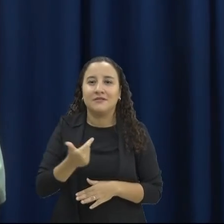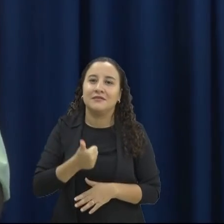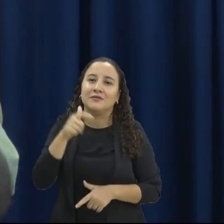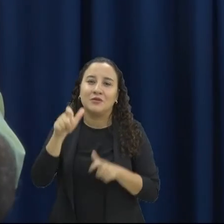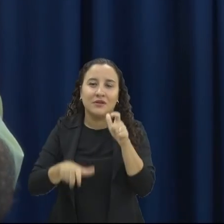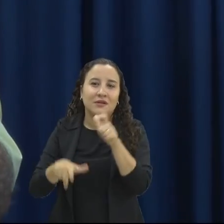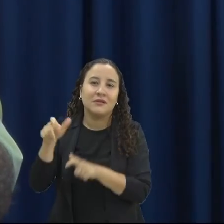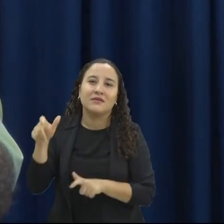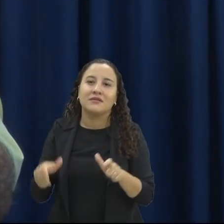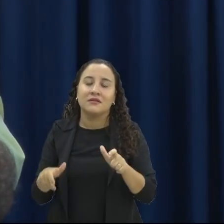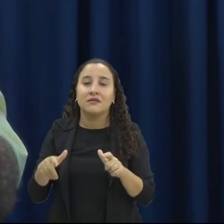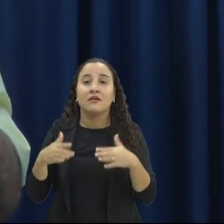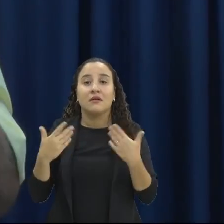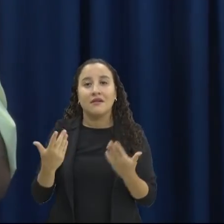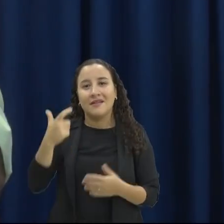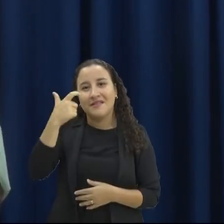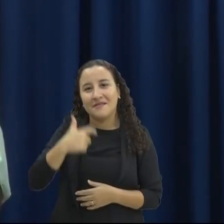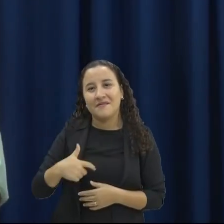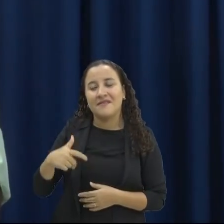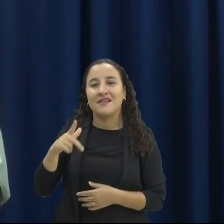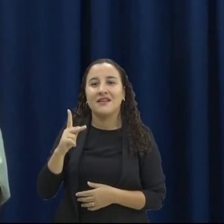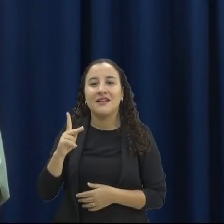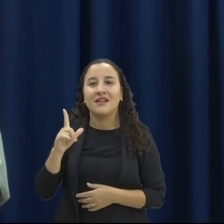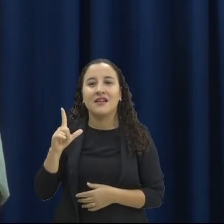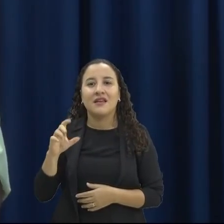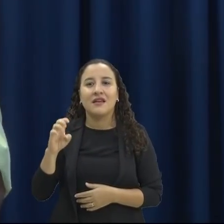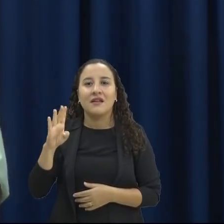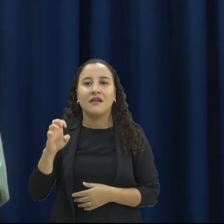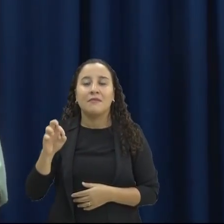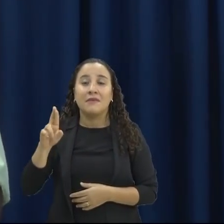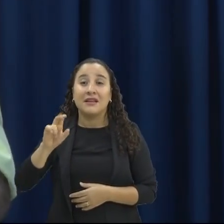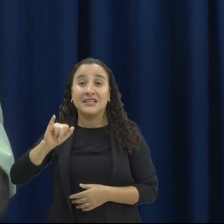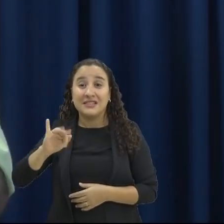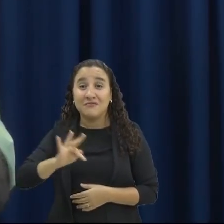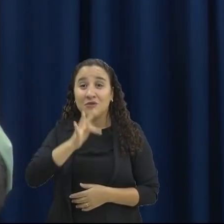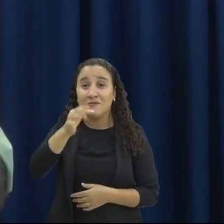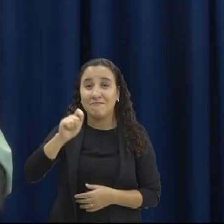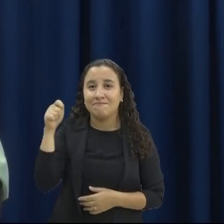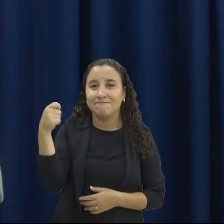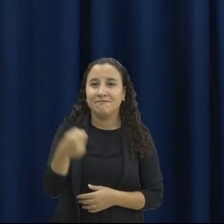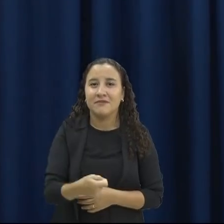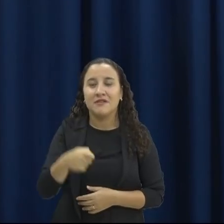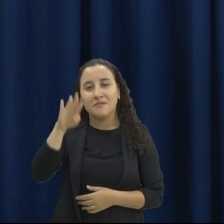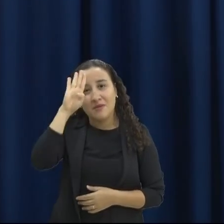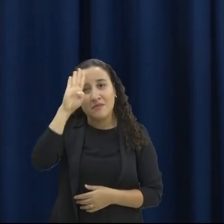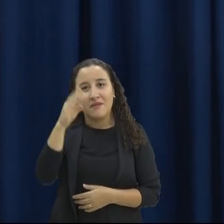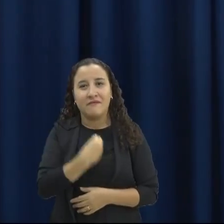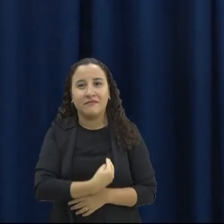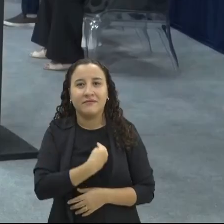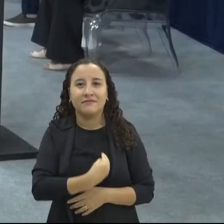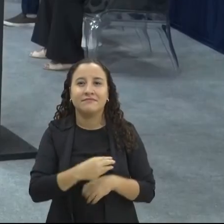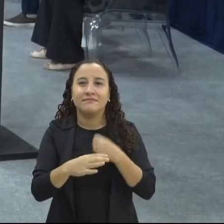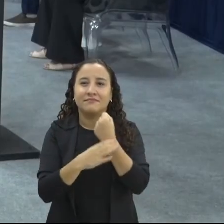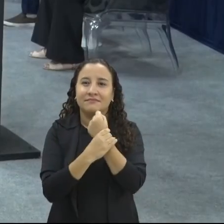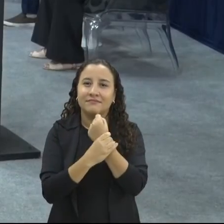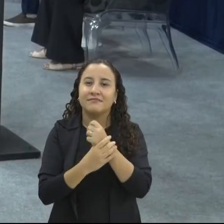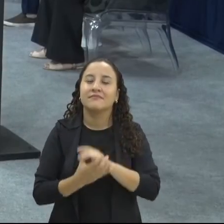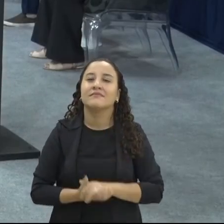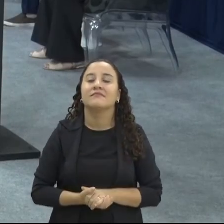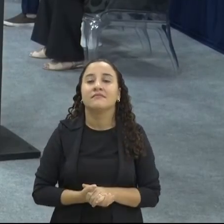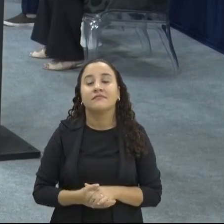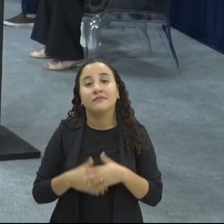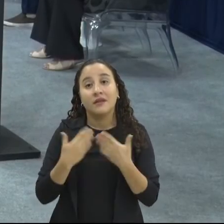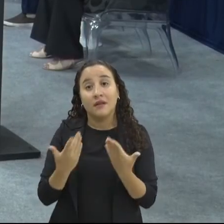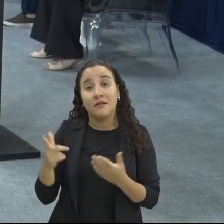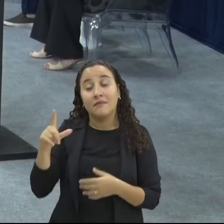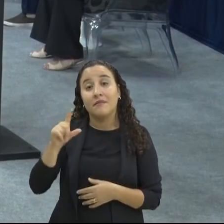tem. E o prefeito Kleber, se precisar tomar medidas firmes, tomará em defesa da vida. O candidato do Partido dos Trabalhadores,